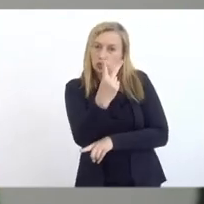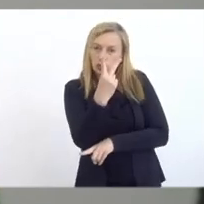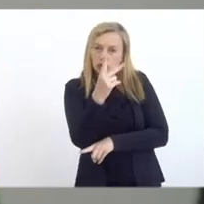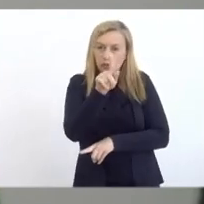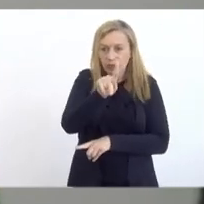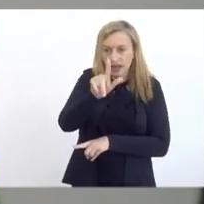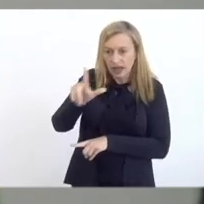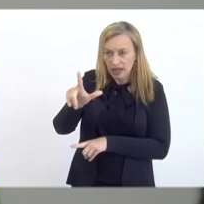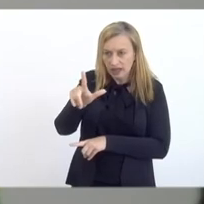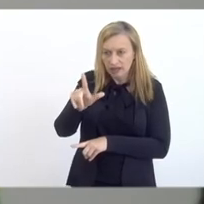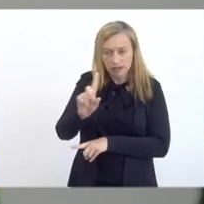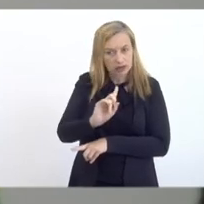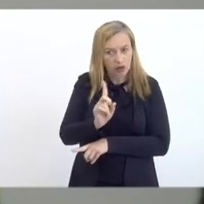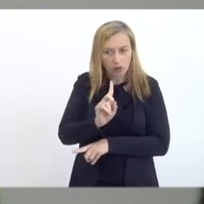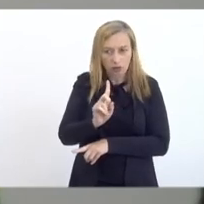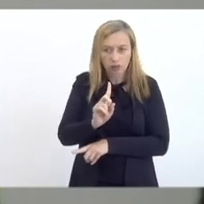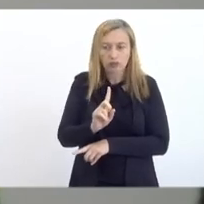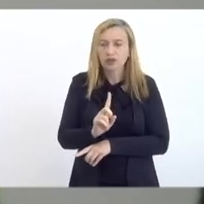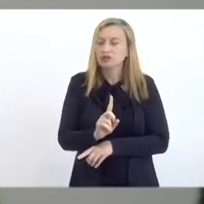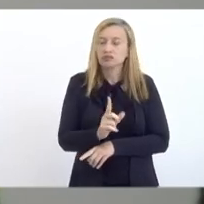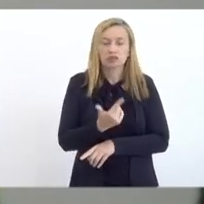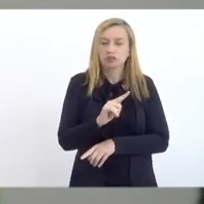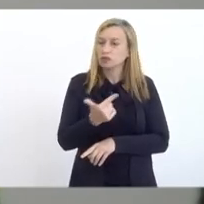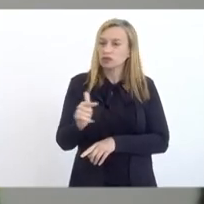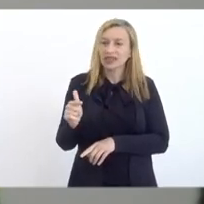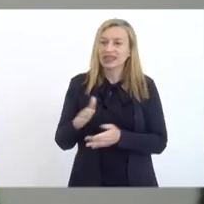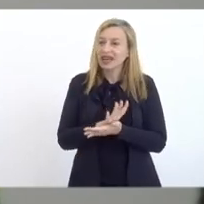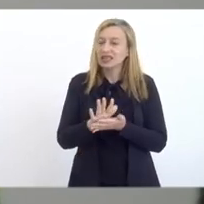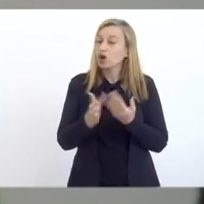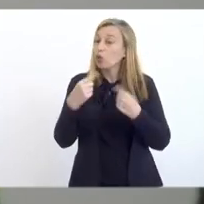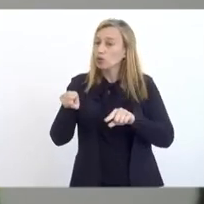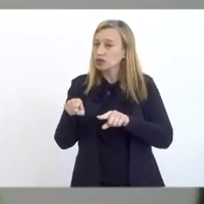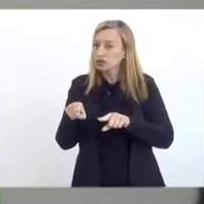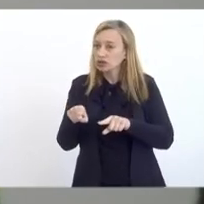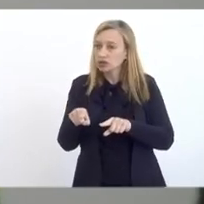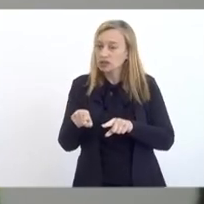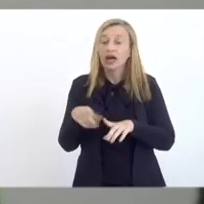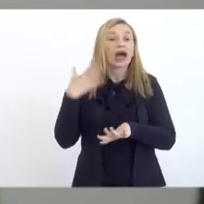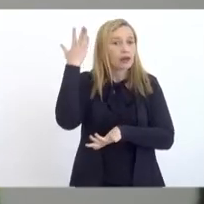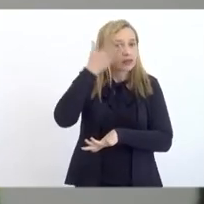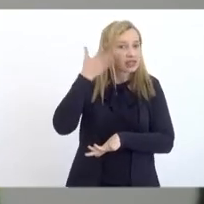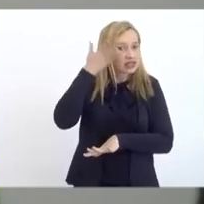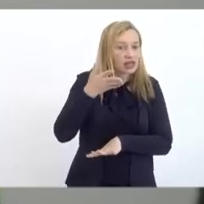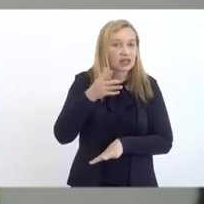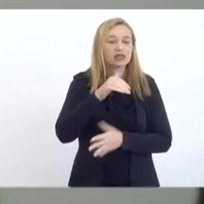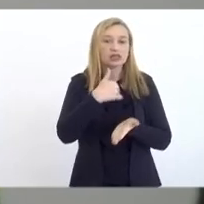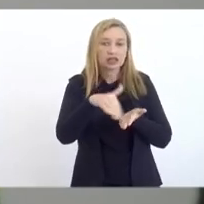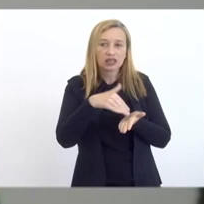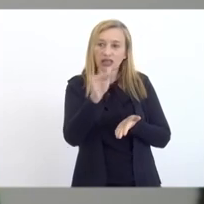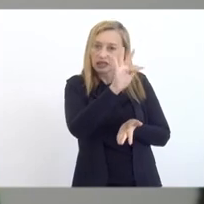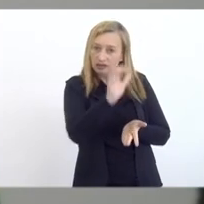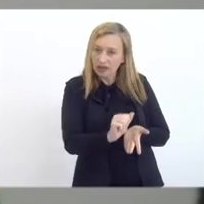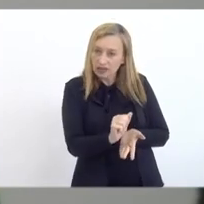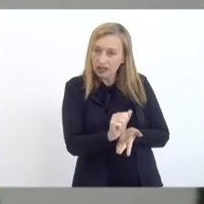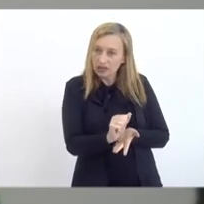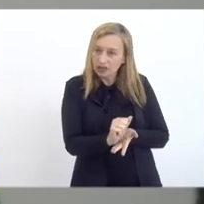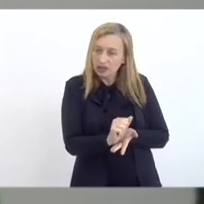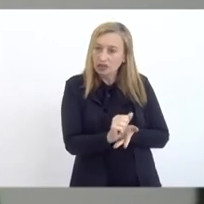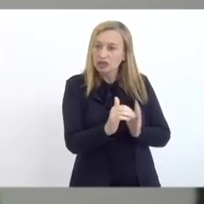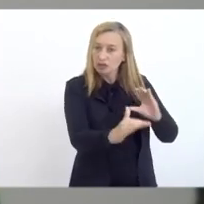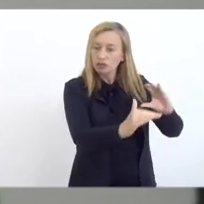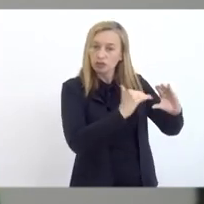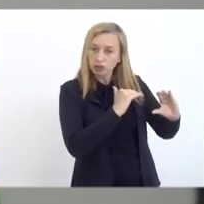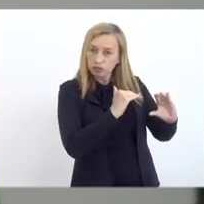PL e o PLC, não há óbice contra eles. Tá? A mensagem que o secretário de Fazenda me encarregou